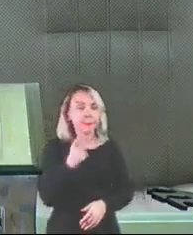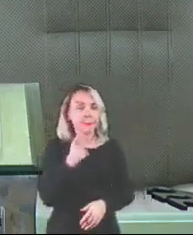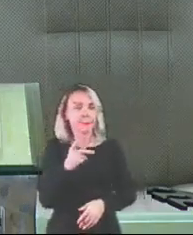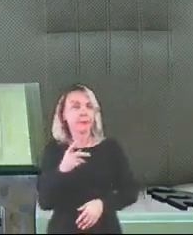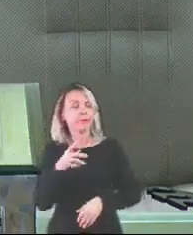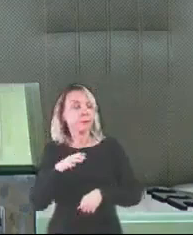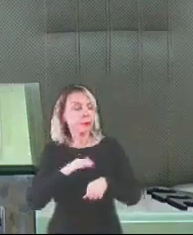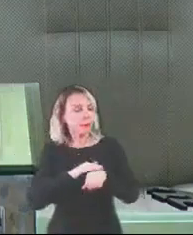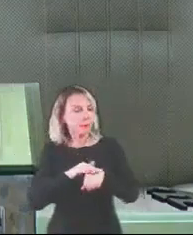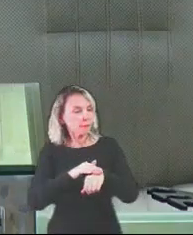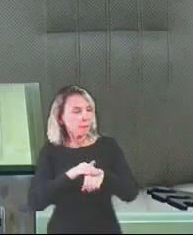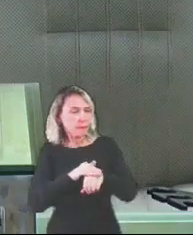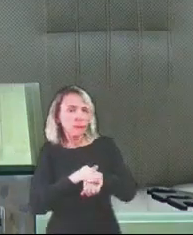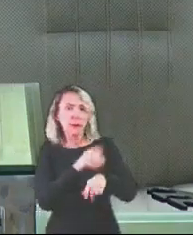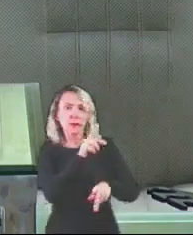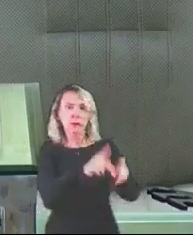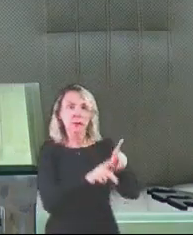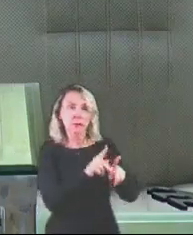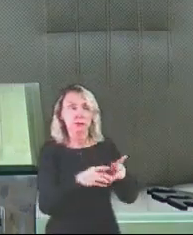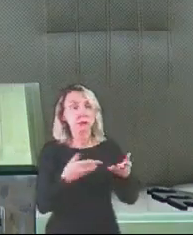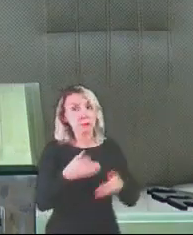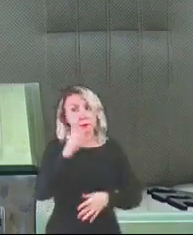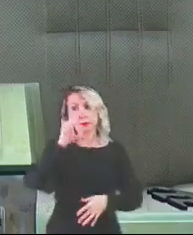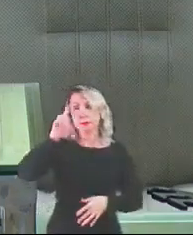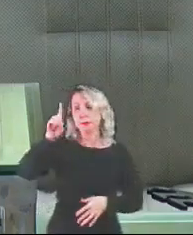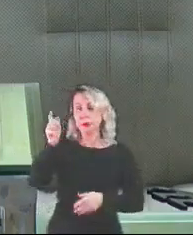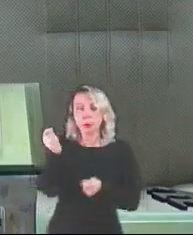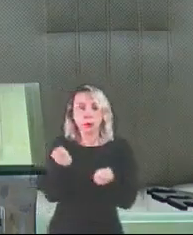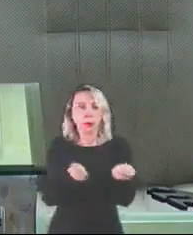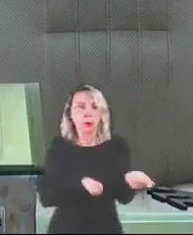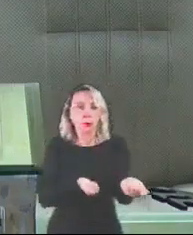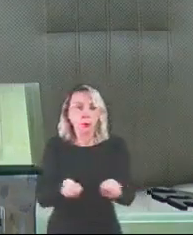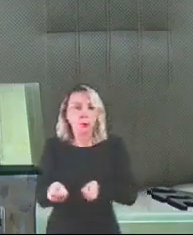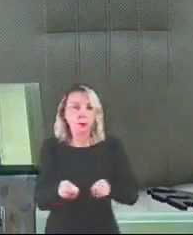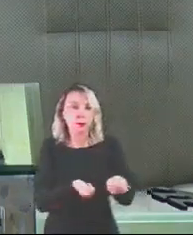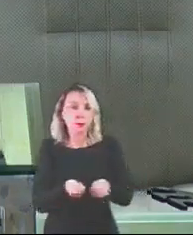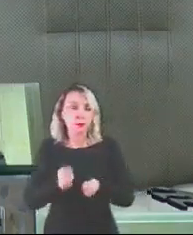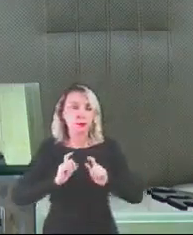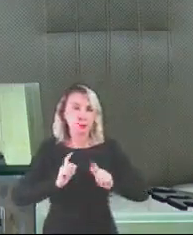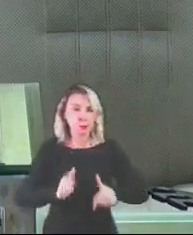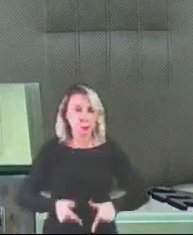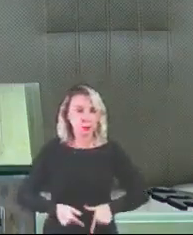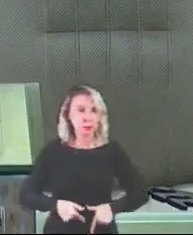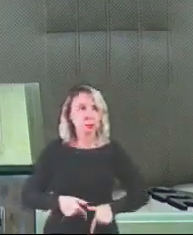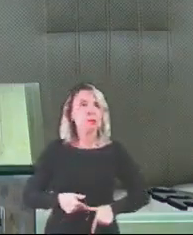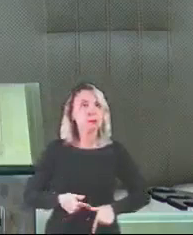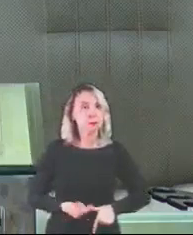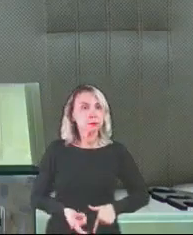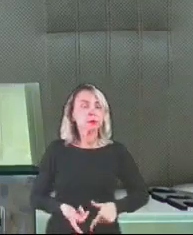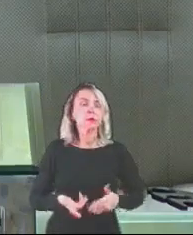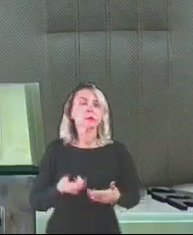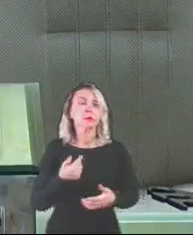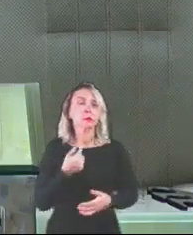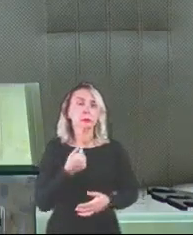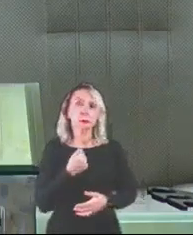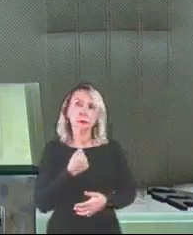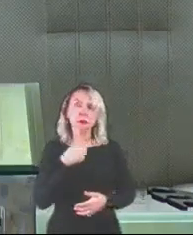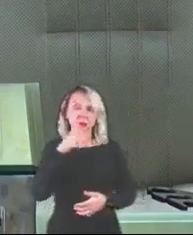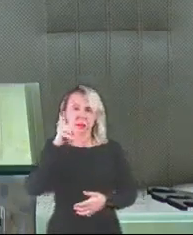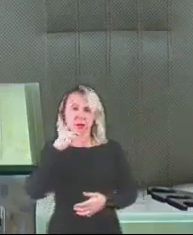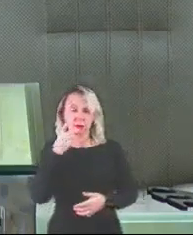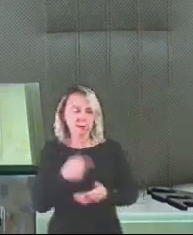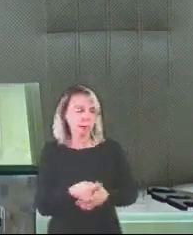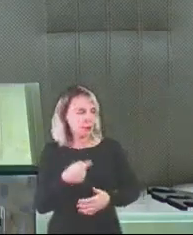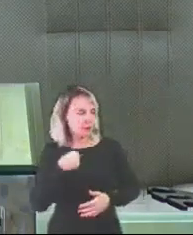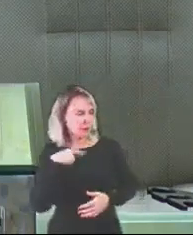Deus estava no controle de Israel. Israel não era a maior nação, e Deus disse: eu não escolhi vocês